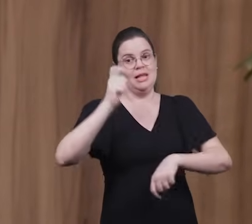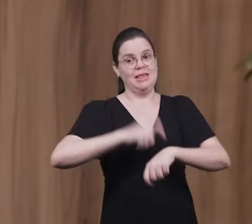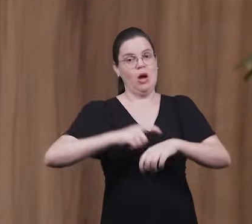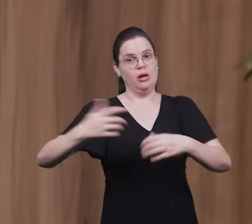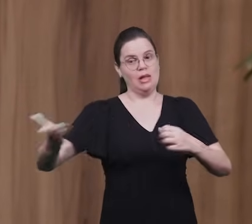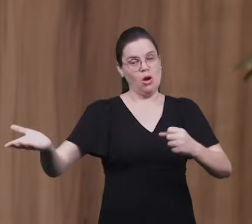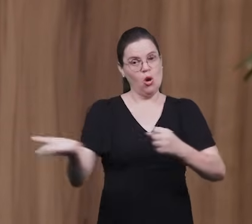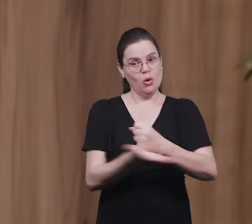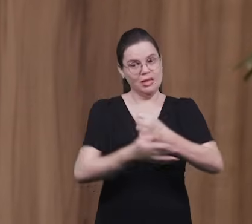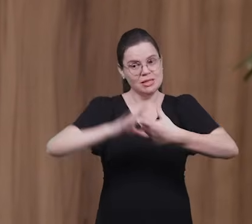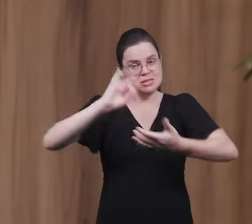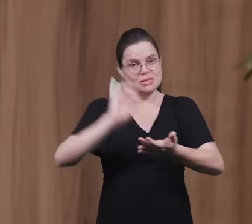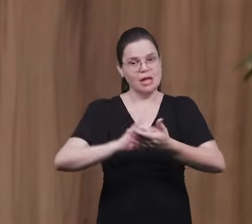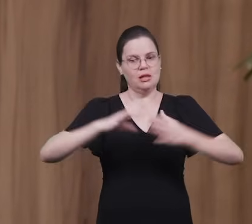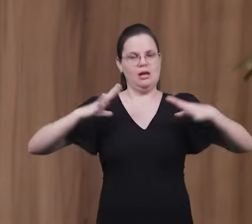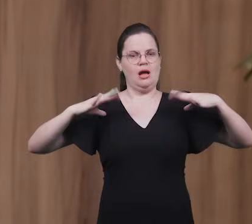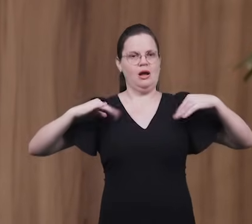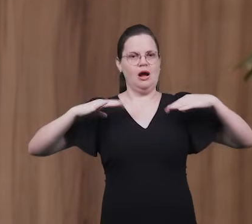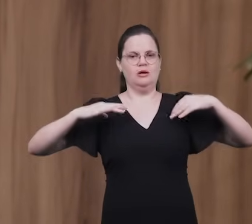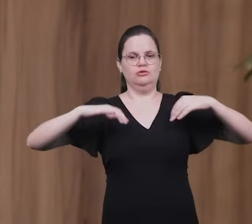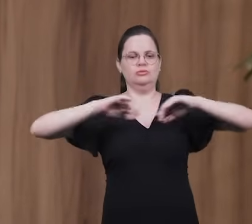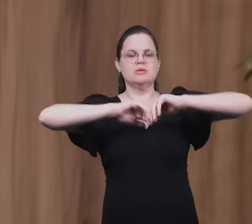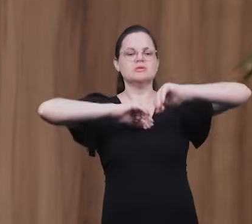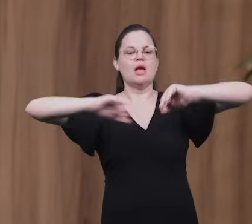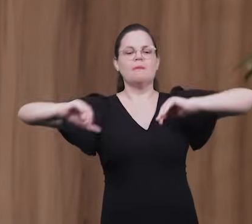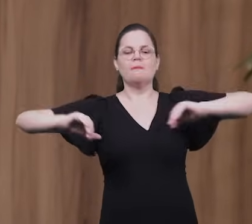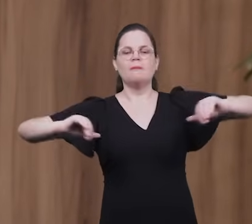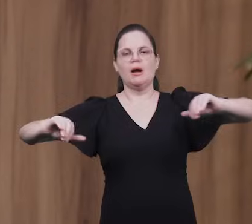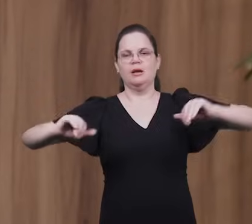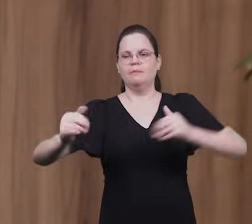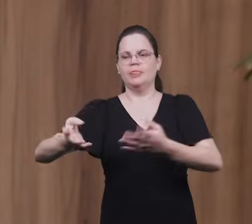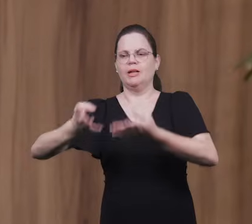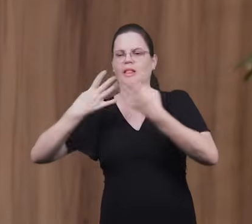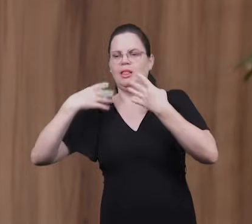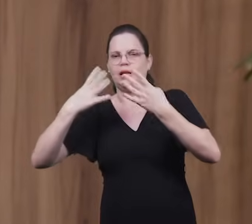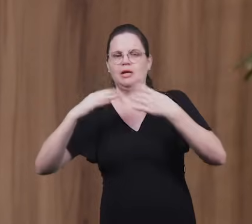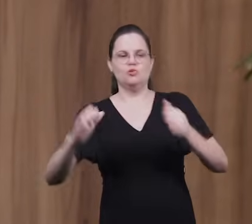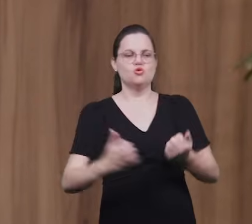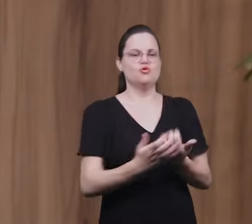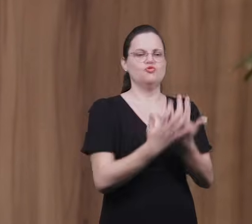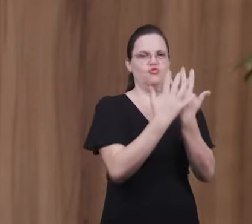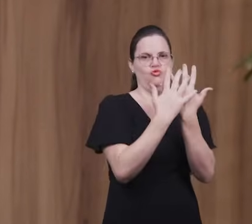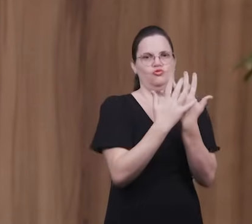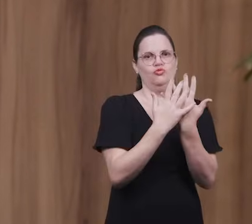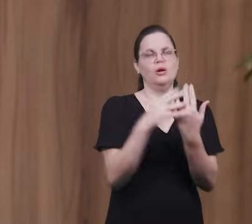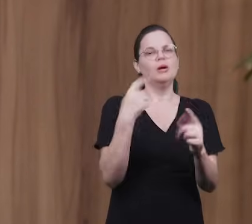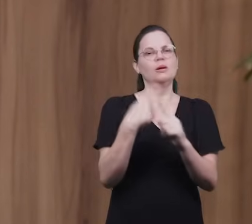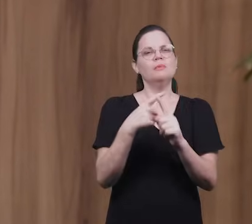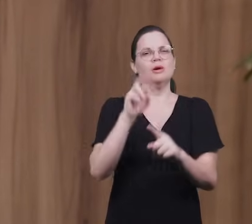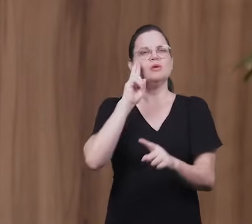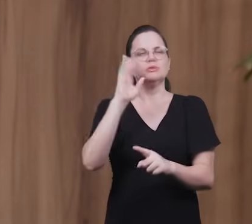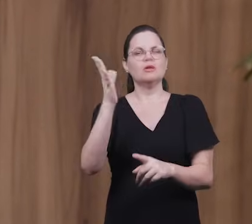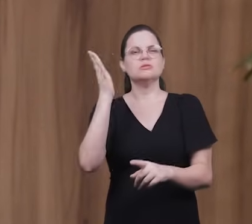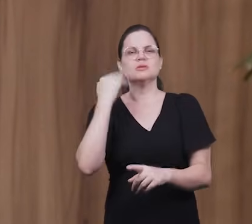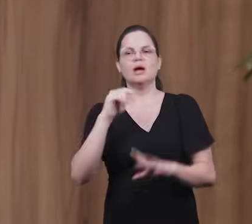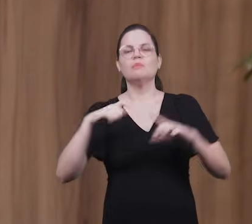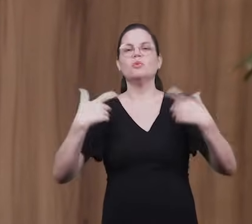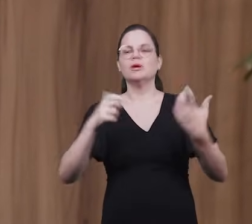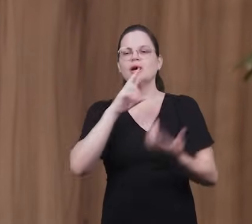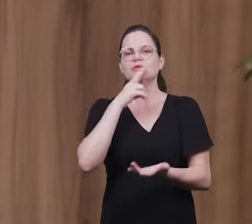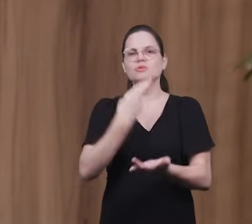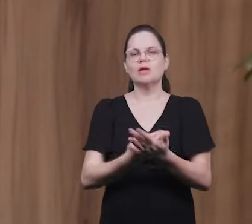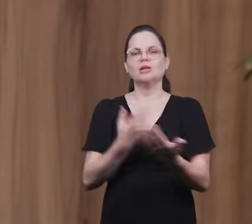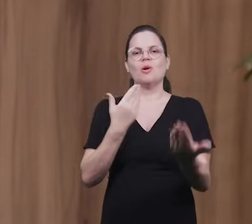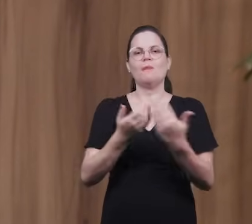os anjos fariam a separação entre o trigo e o joio. Ou seja, Deus sabe onde está o fruto do Espírito Santo, que é no